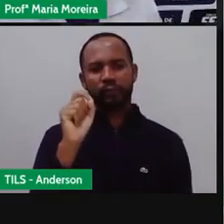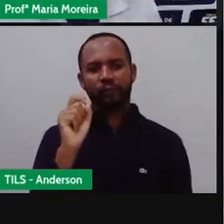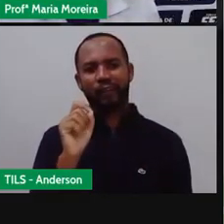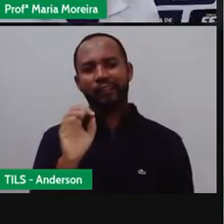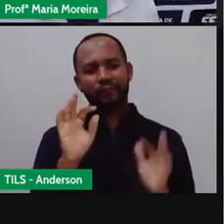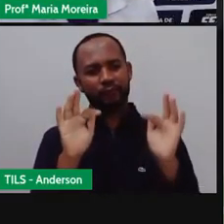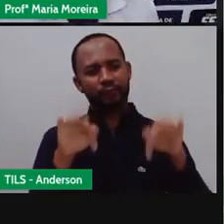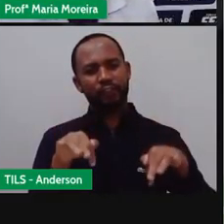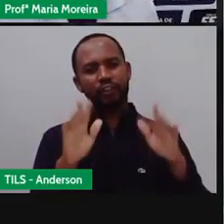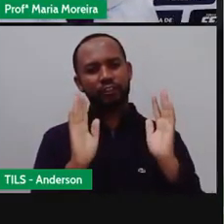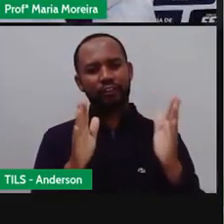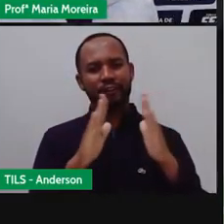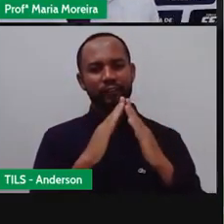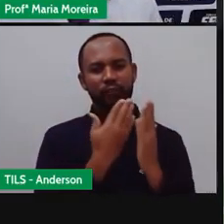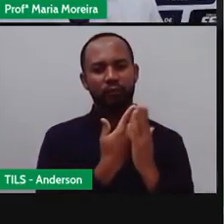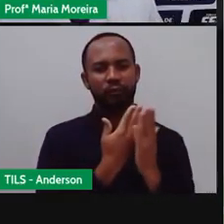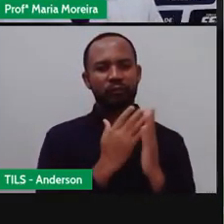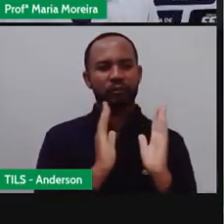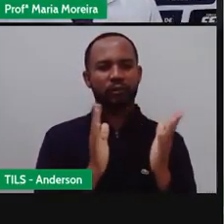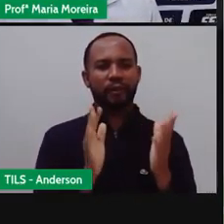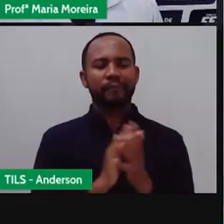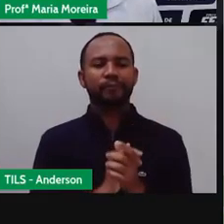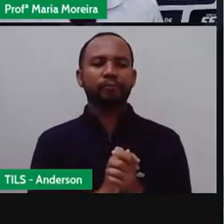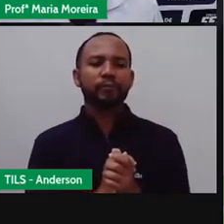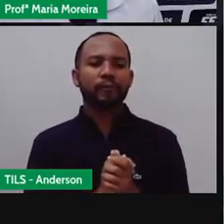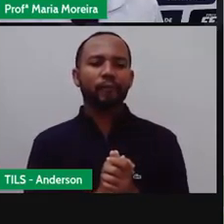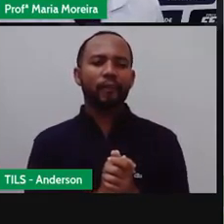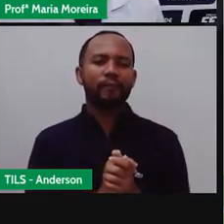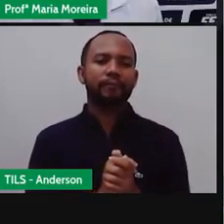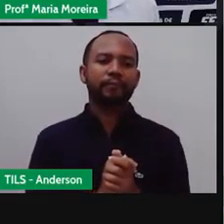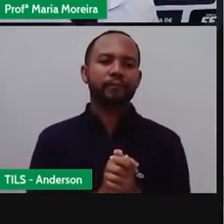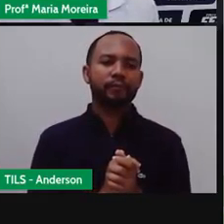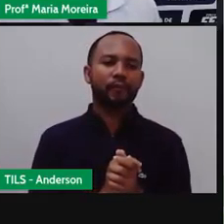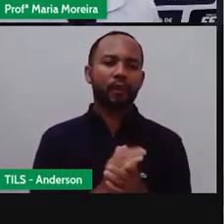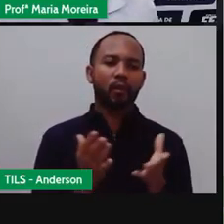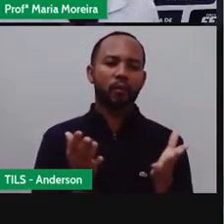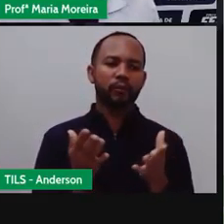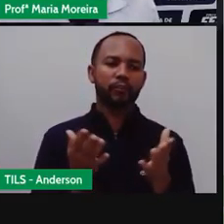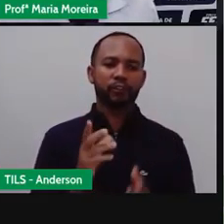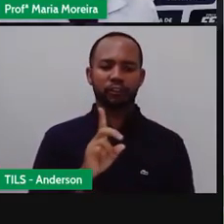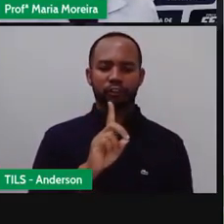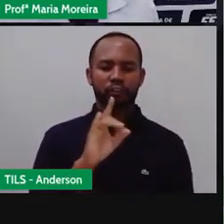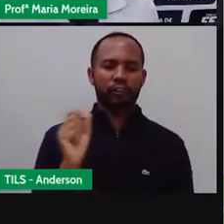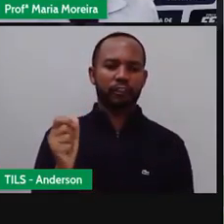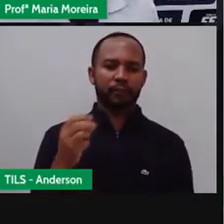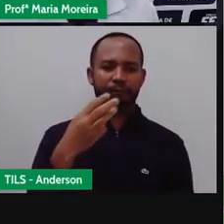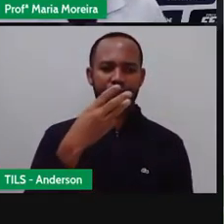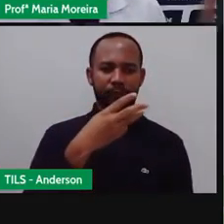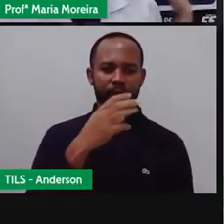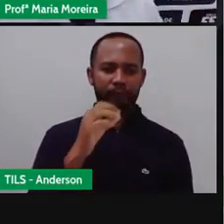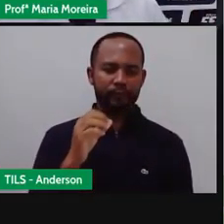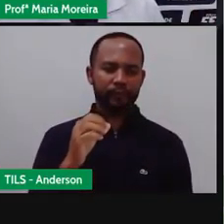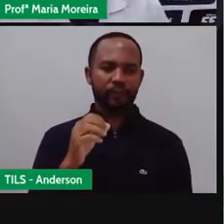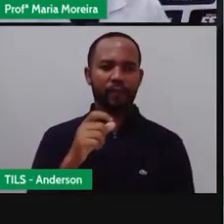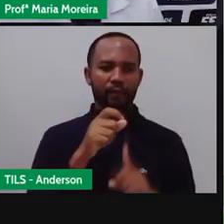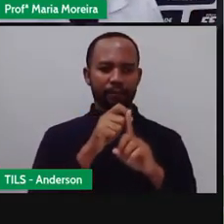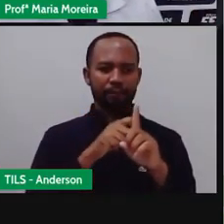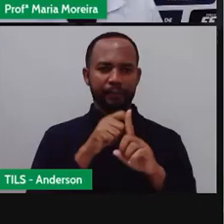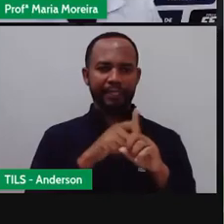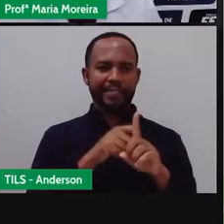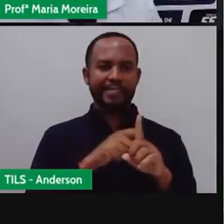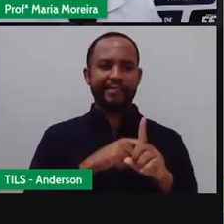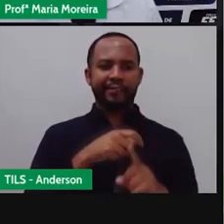desse ciclo, né? Período difícil para todo mundo. Hoje, dia 30 do mês 7, chegou a danada da aula